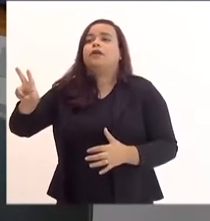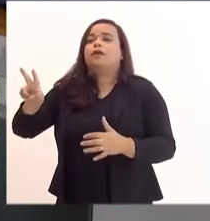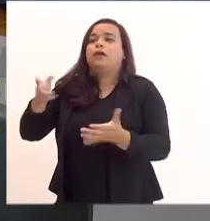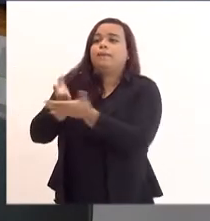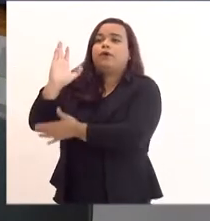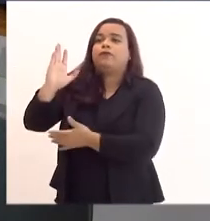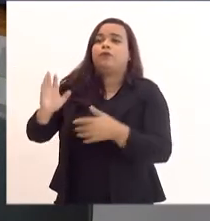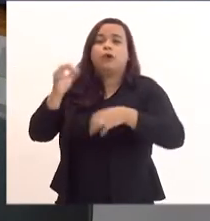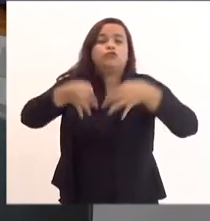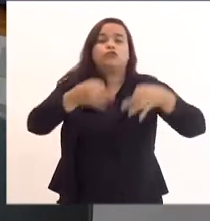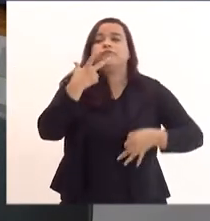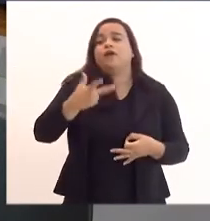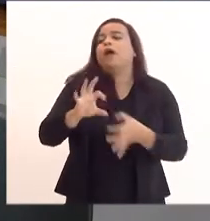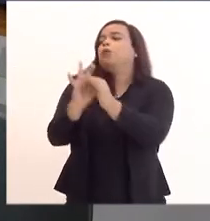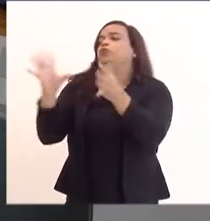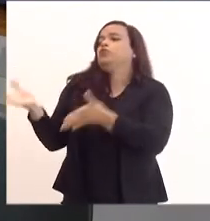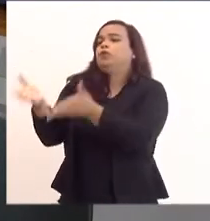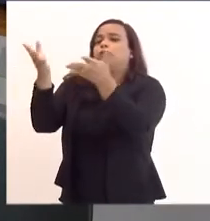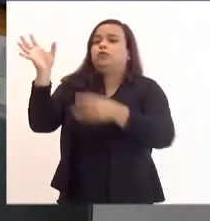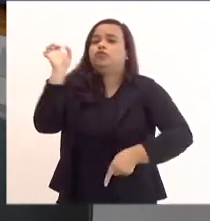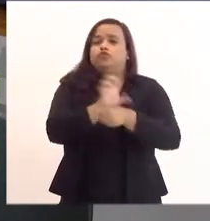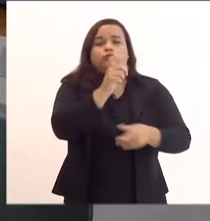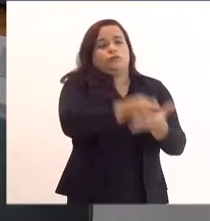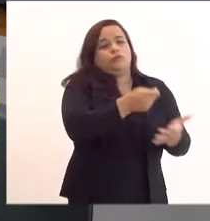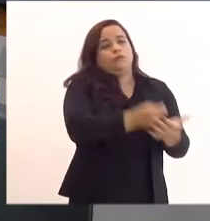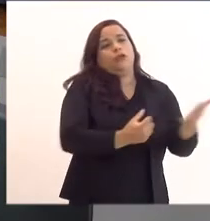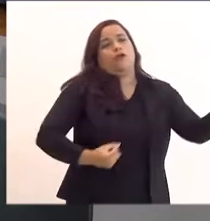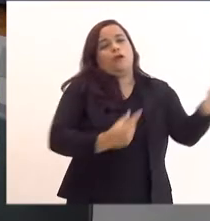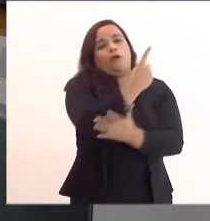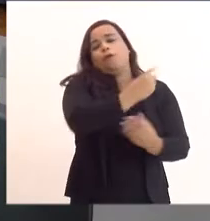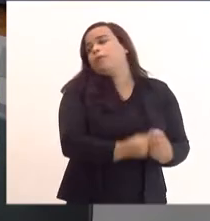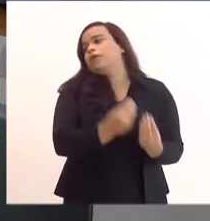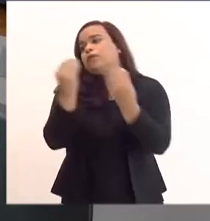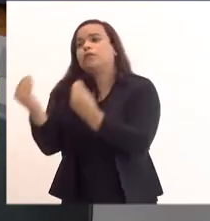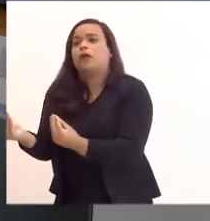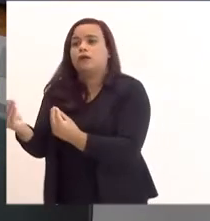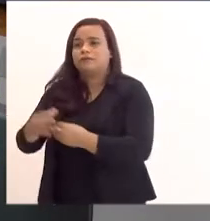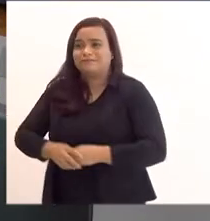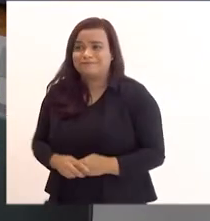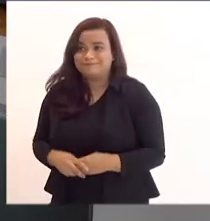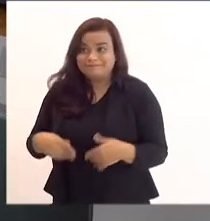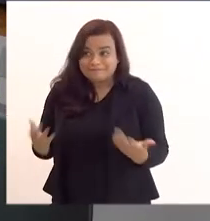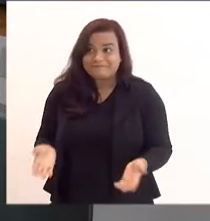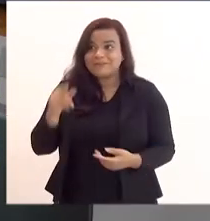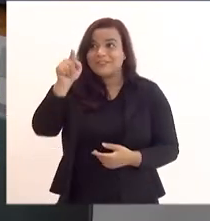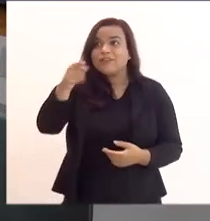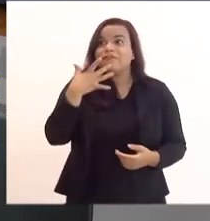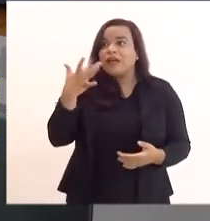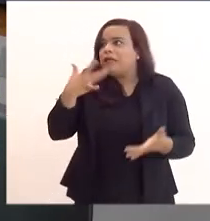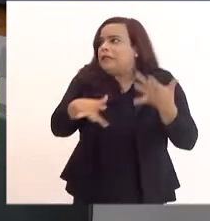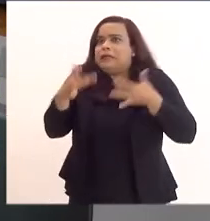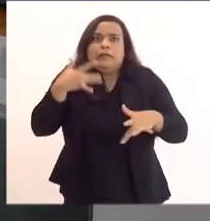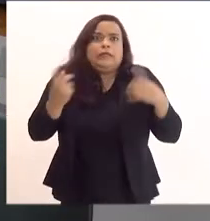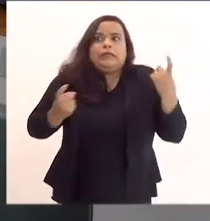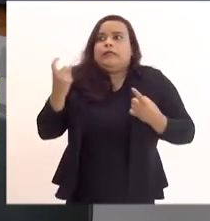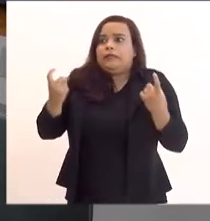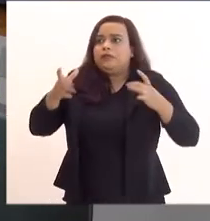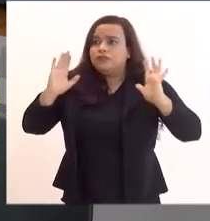autoriza, o Estado compra para dar para ele. Ou seja, isso que Vossa Excelência está colocando como temor já existe hoje.